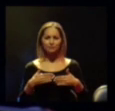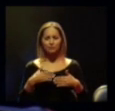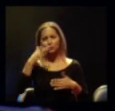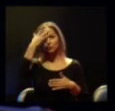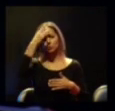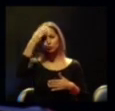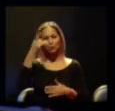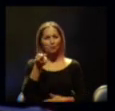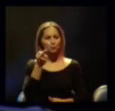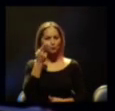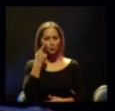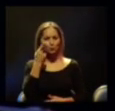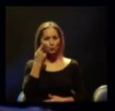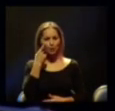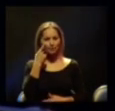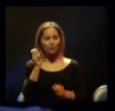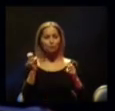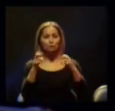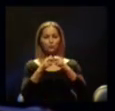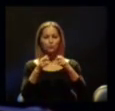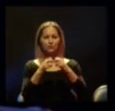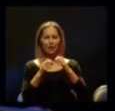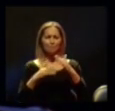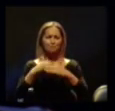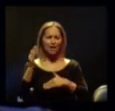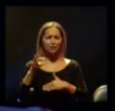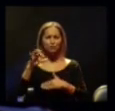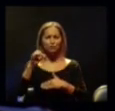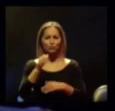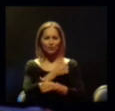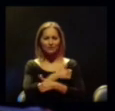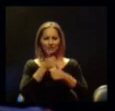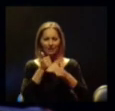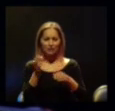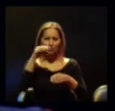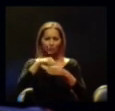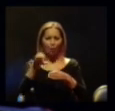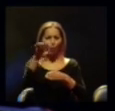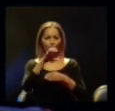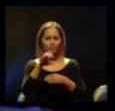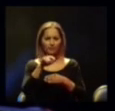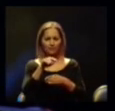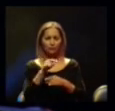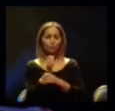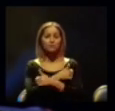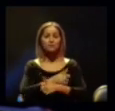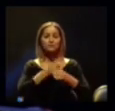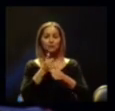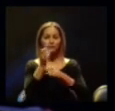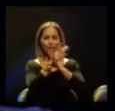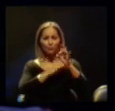fosse reconhecida em Bruxelas, com mais de 18 cidades do nosso continente, como cidade europeia do